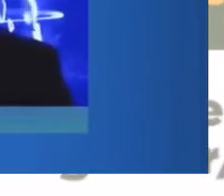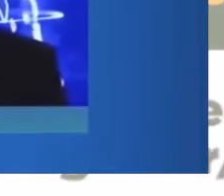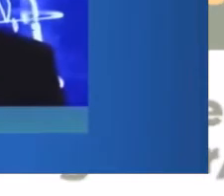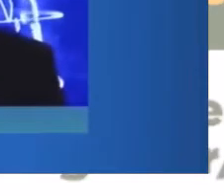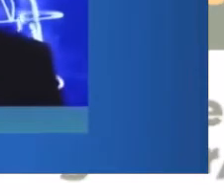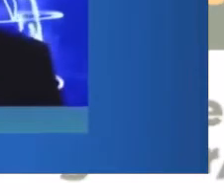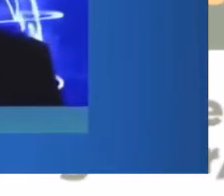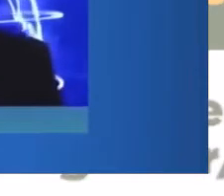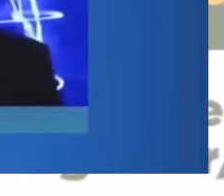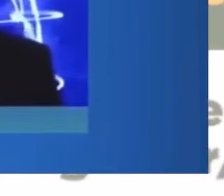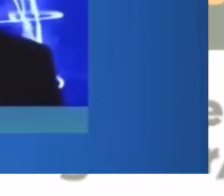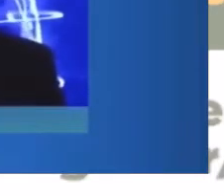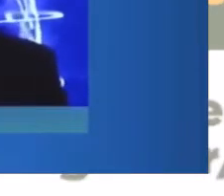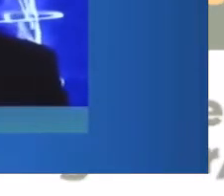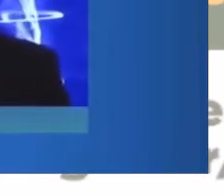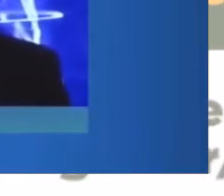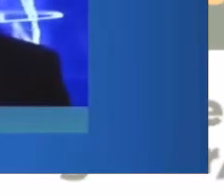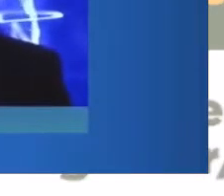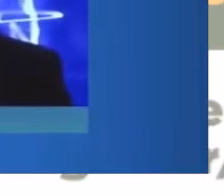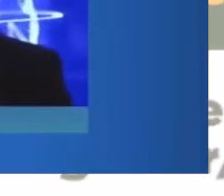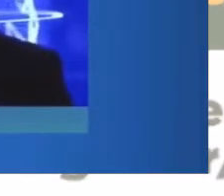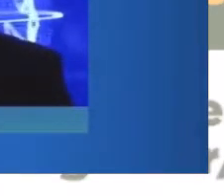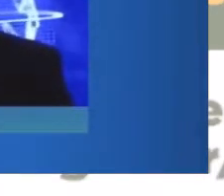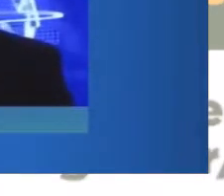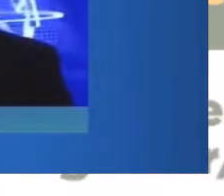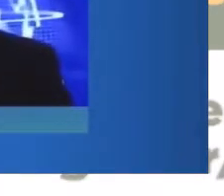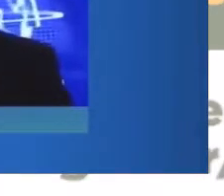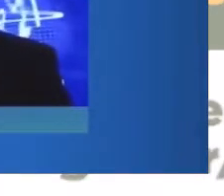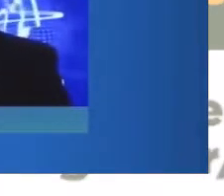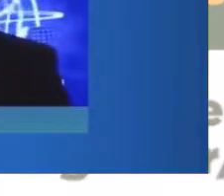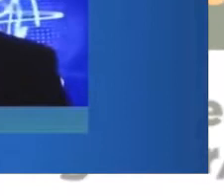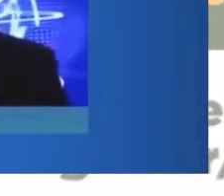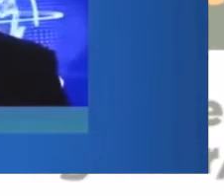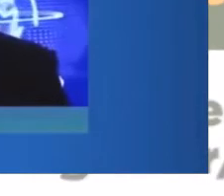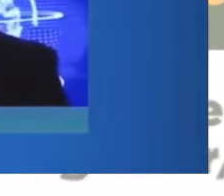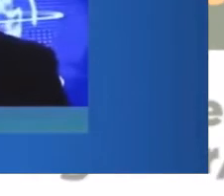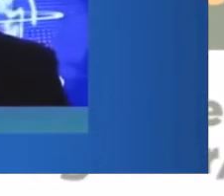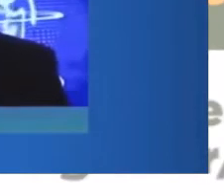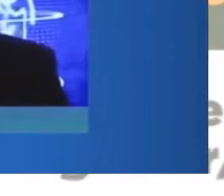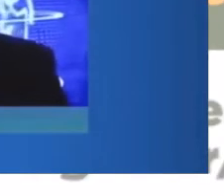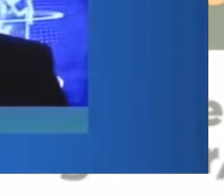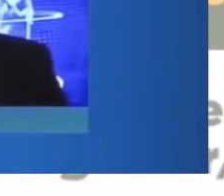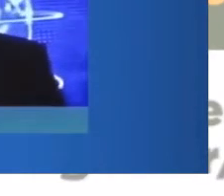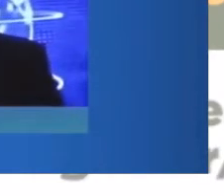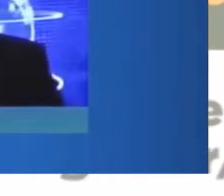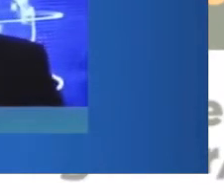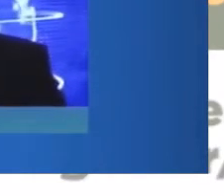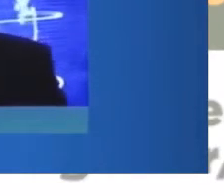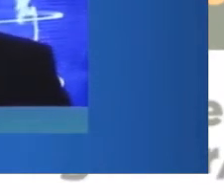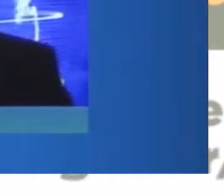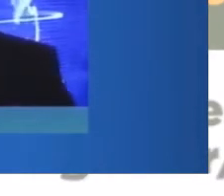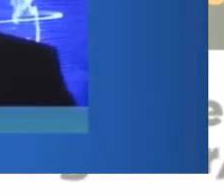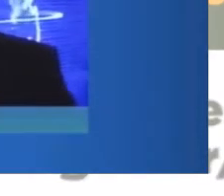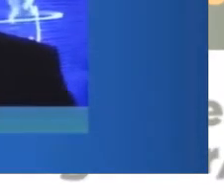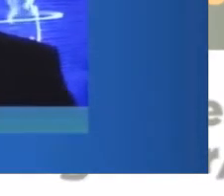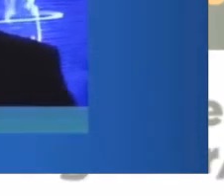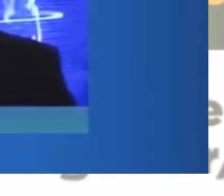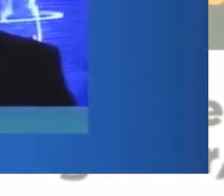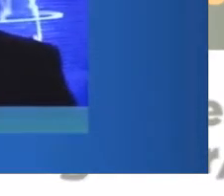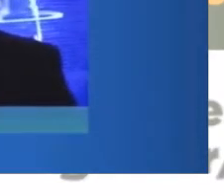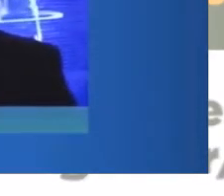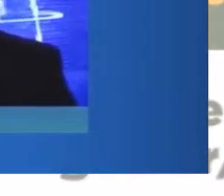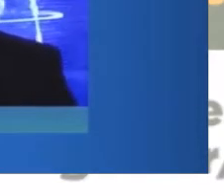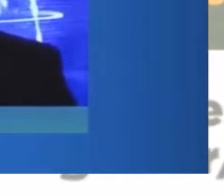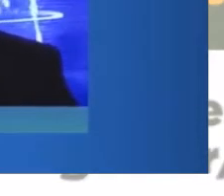regionalizada, onde o que você faz é uma modelagem, uma concessão que empacota uma série de regiões. Tá? E aí